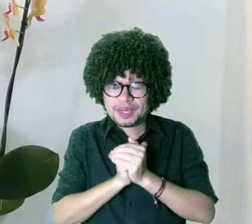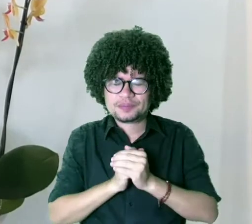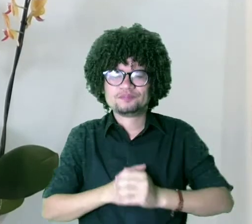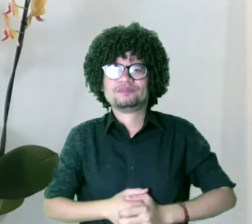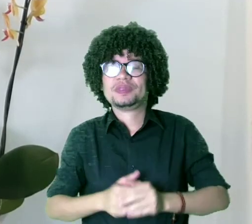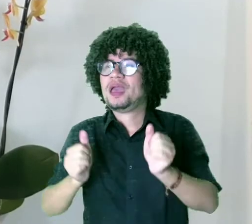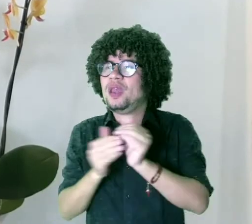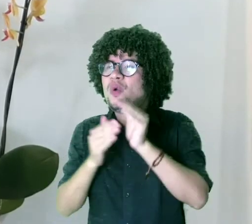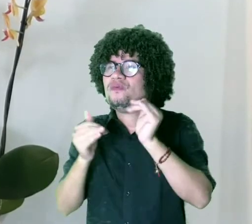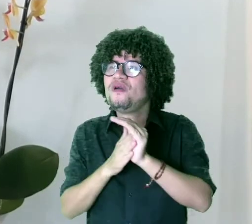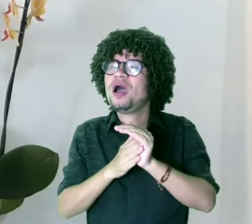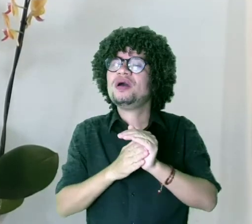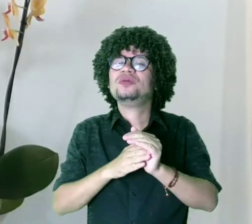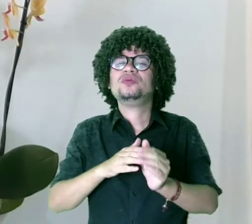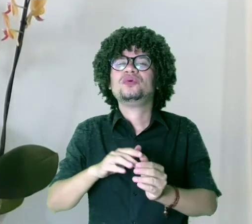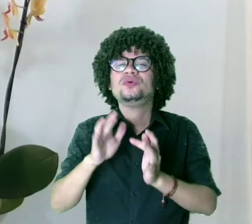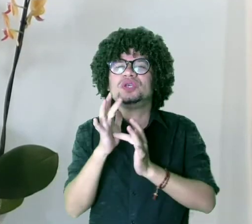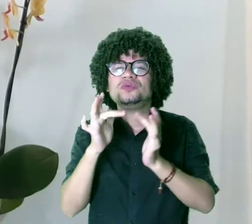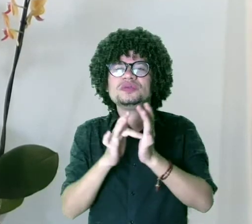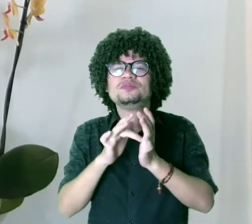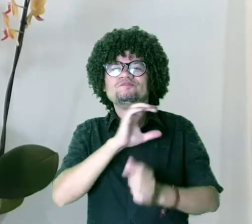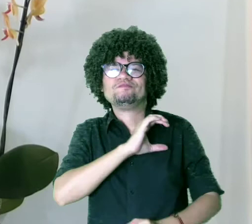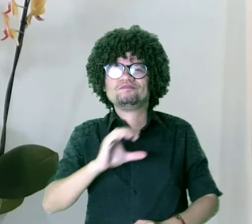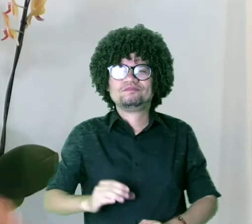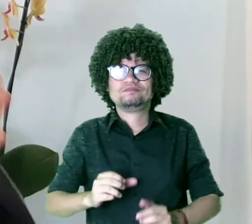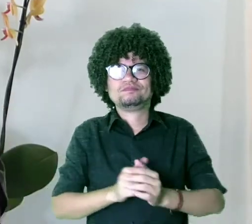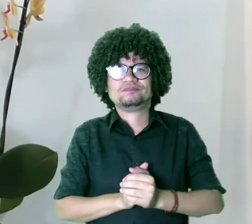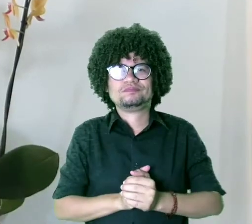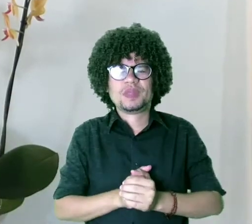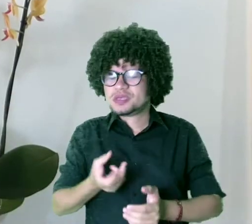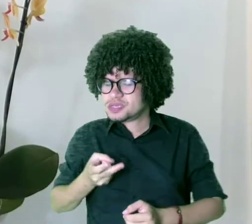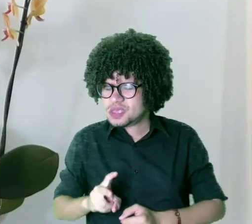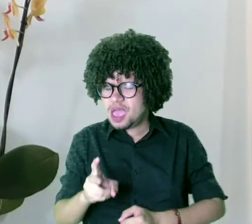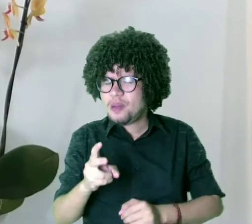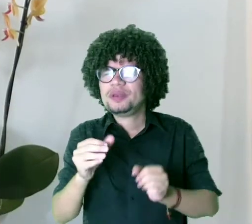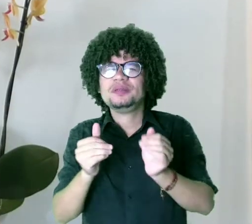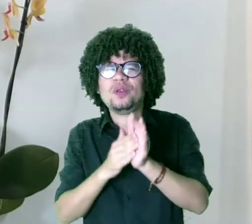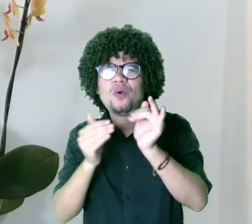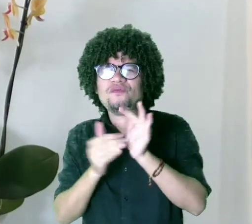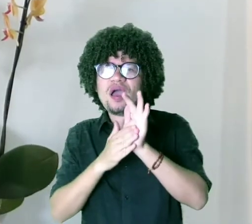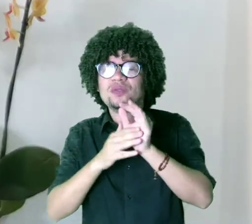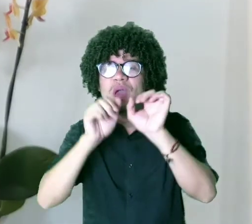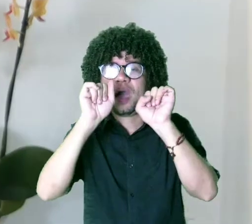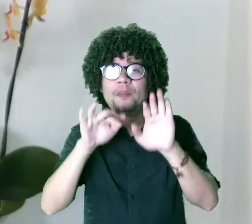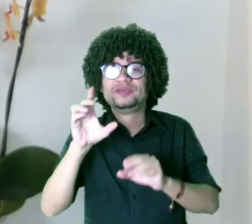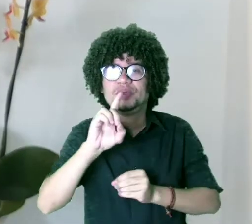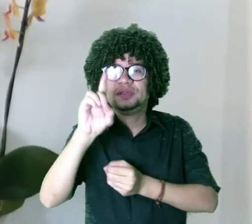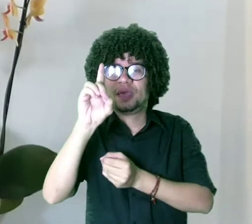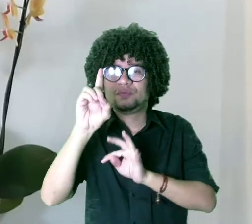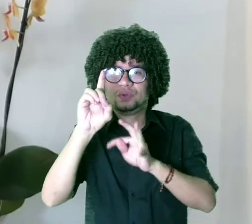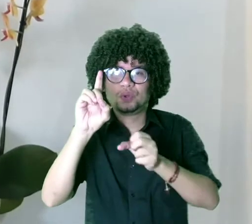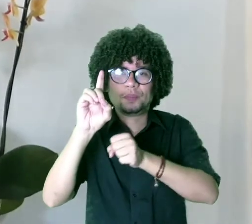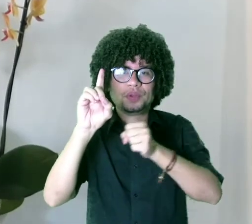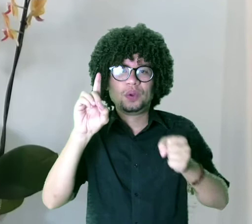Jesus Cristo, para sempre seja louvado. Abençoe-vos o Deus Todo-Poderoso, Pai,